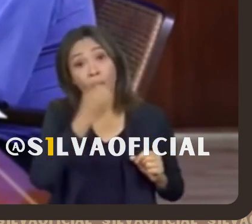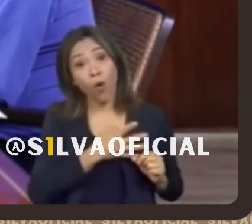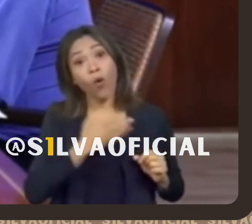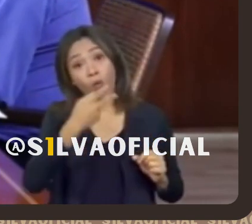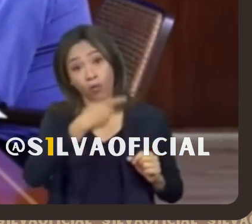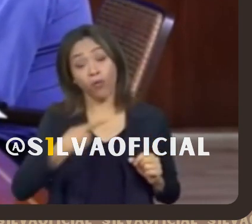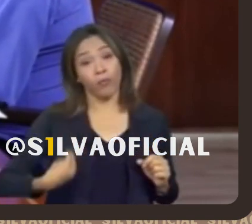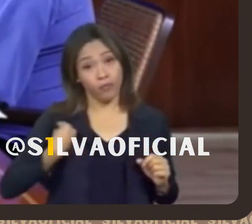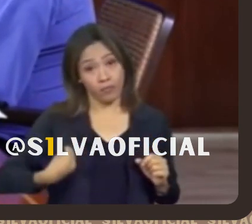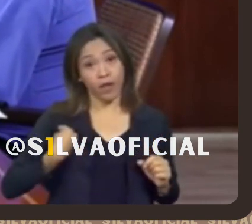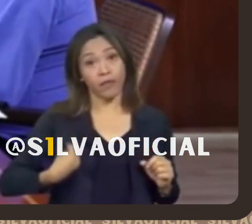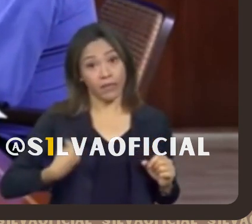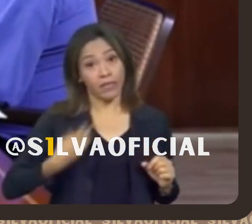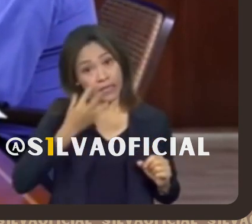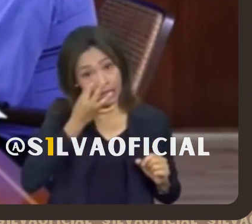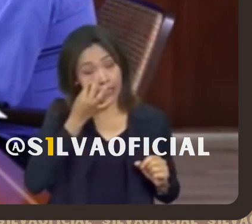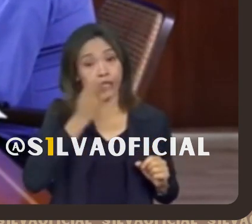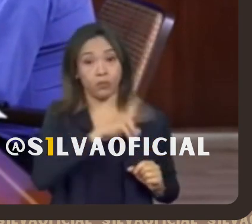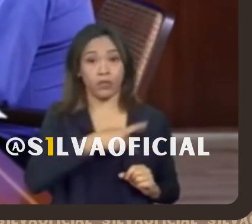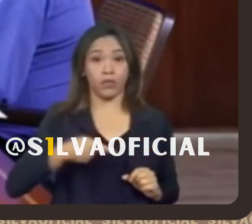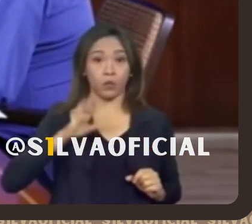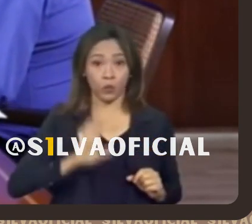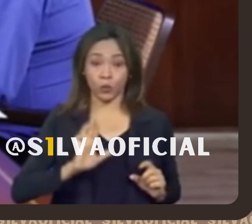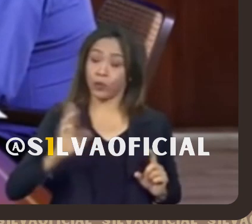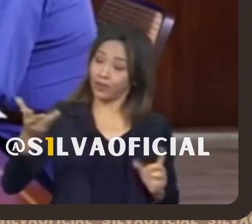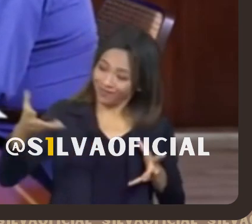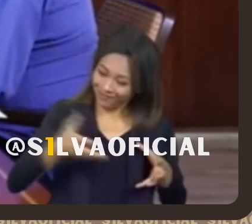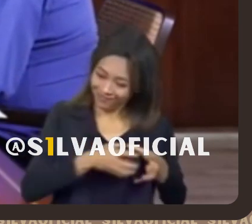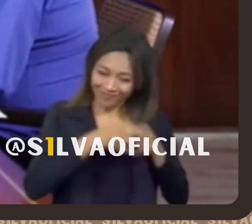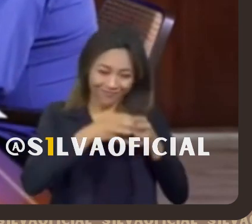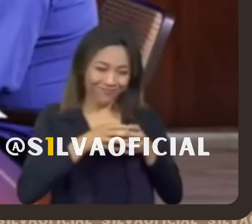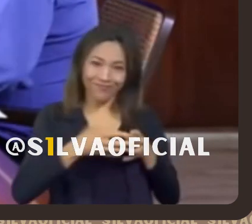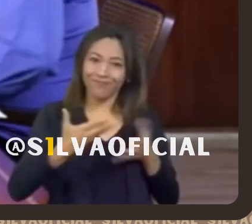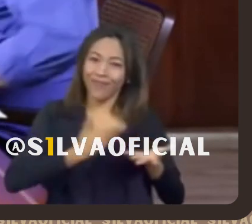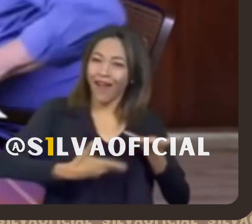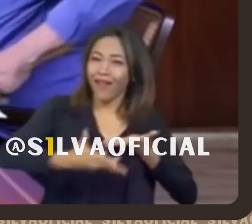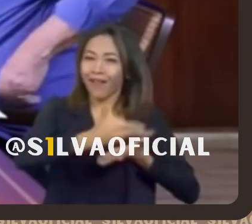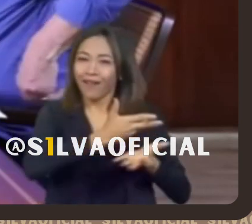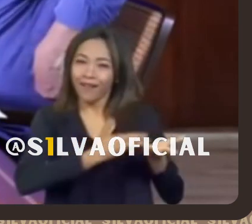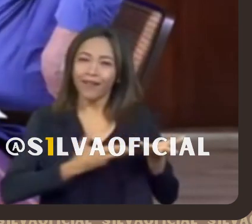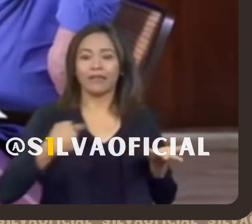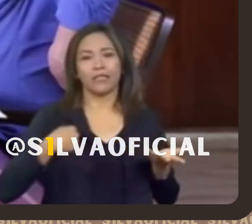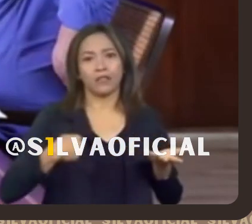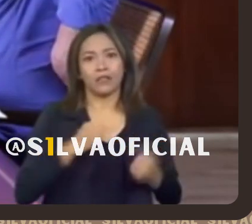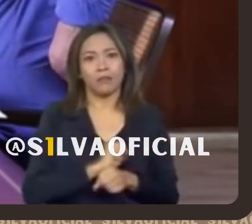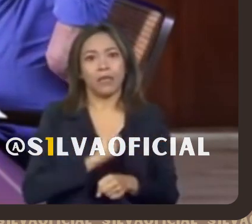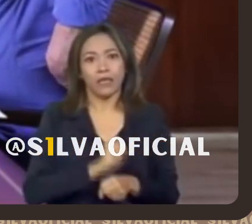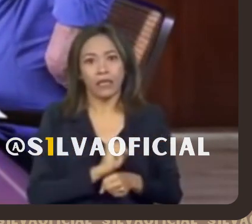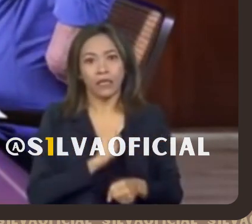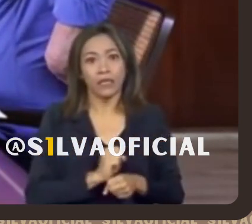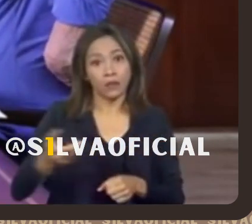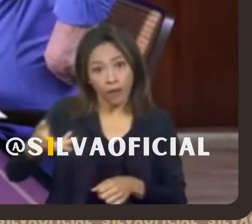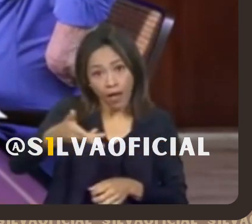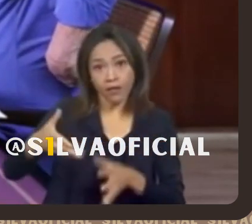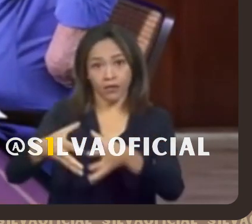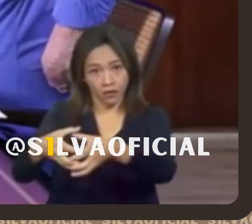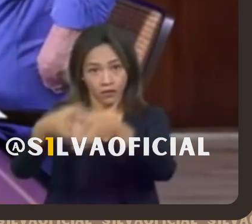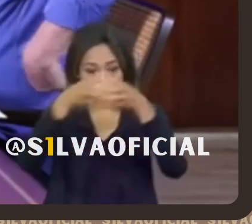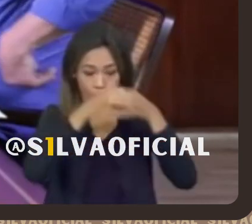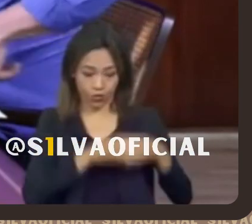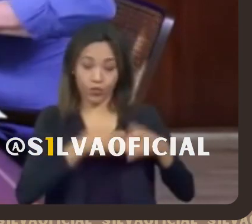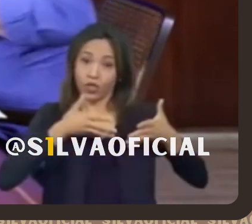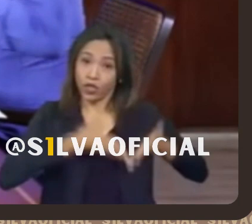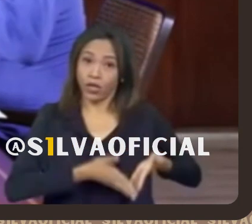querer mais do que tudo uma expectativa de muitos dias né se esperando a chegada a saída dessas pessoas e finalmente elas chegaram Brasil como é que